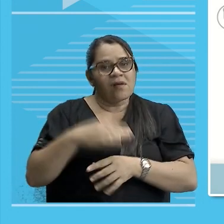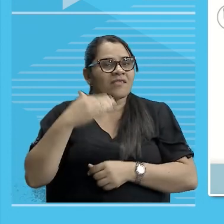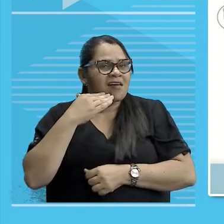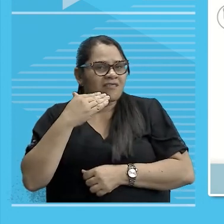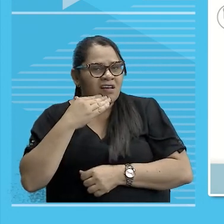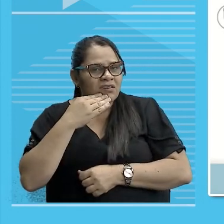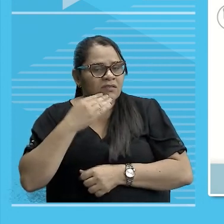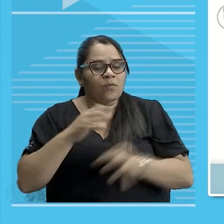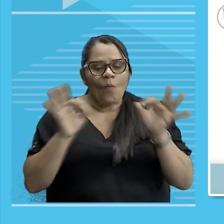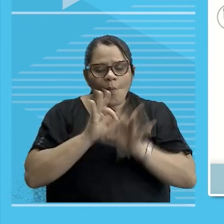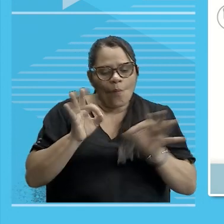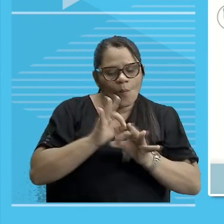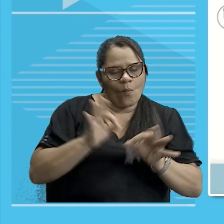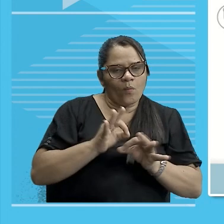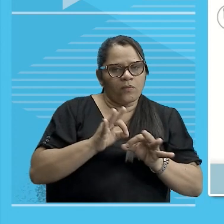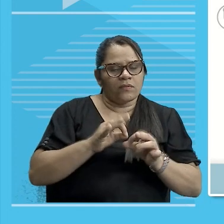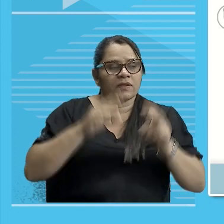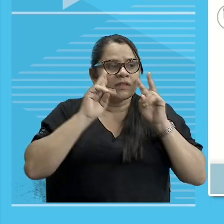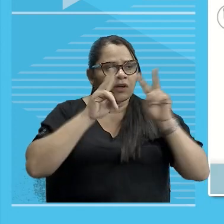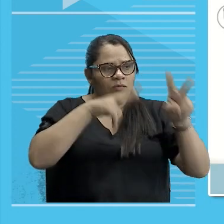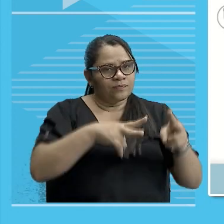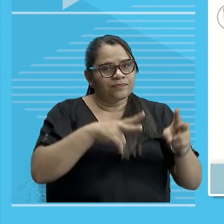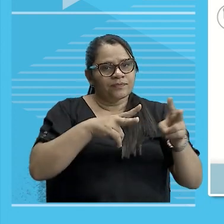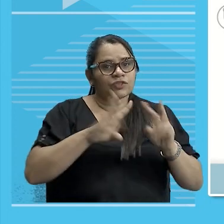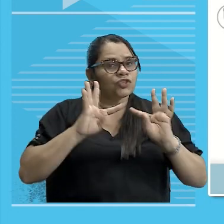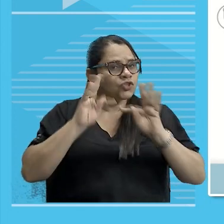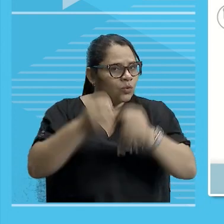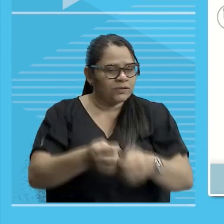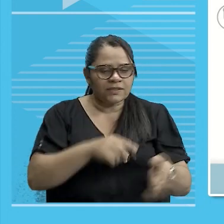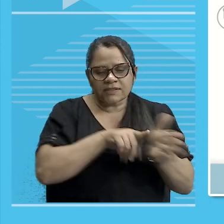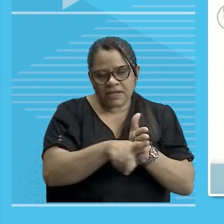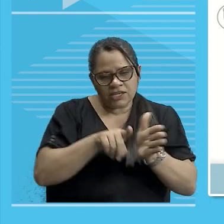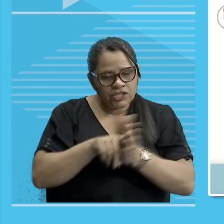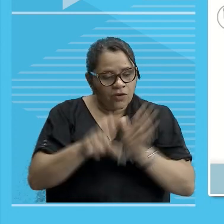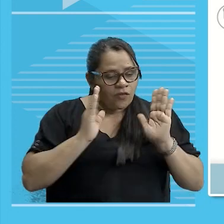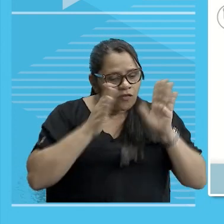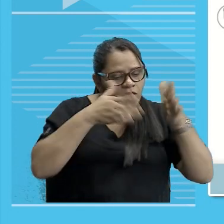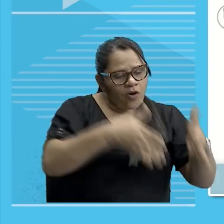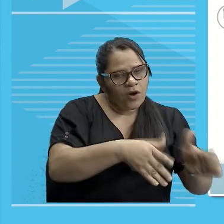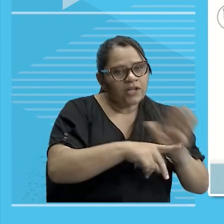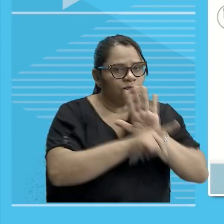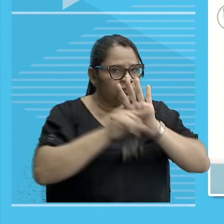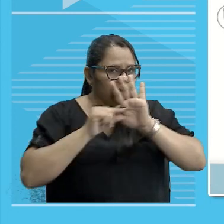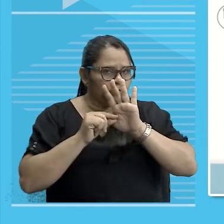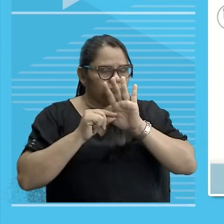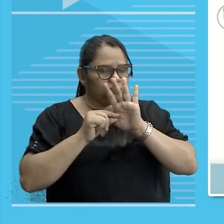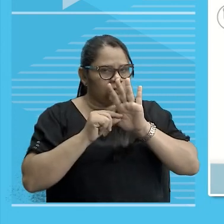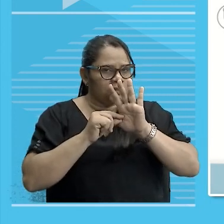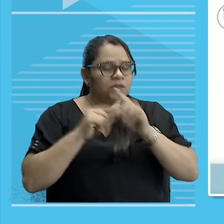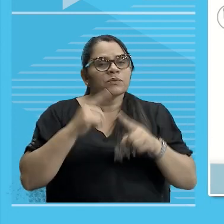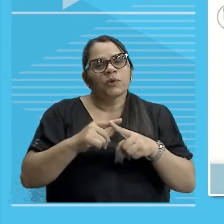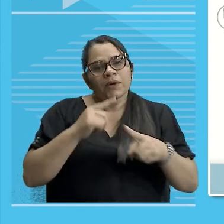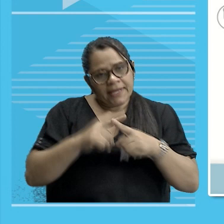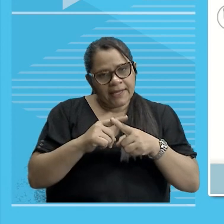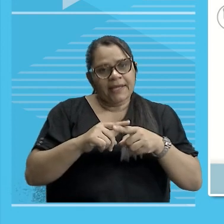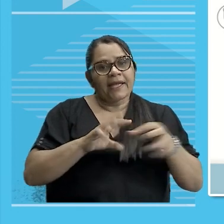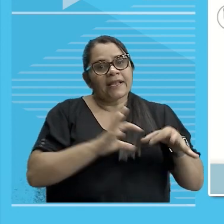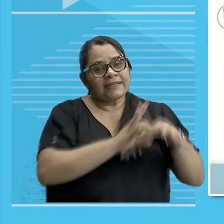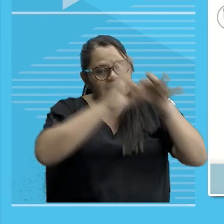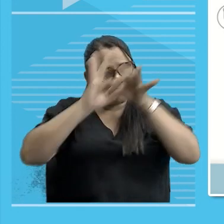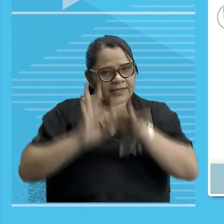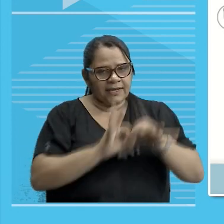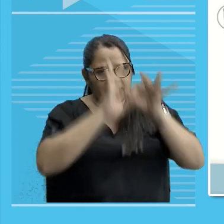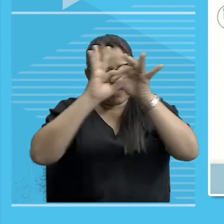toda a questão ele vai fazer ligar as características